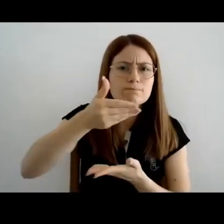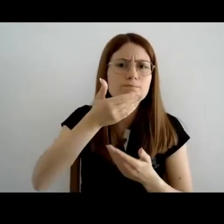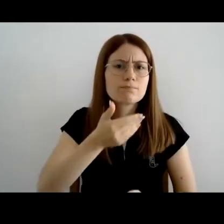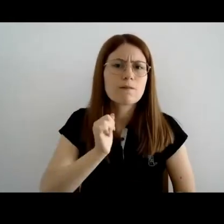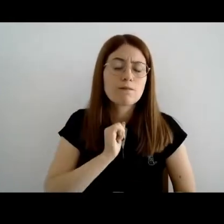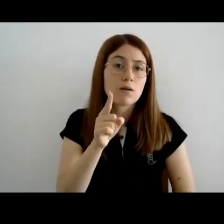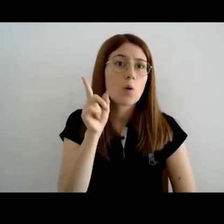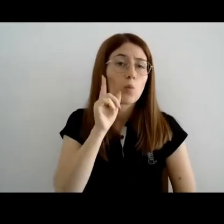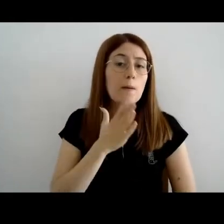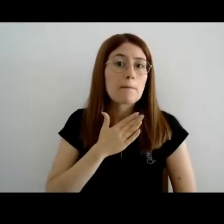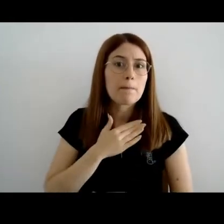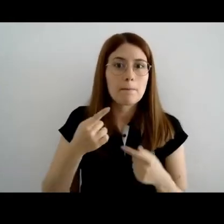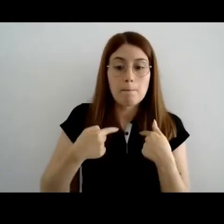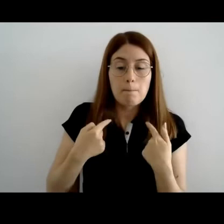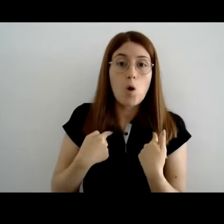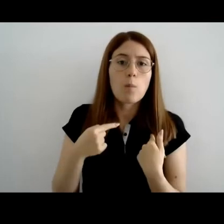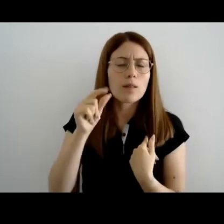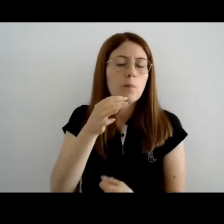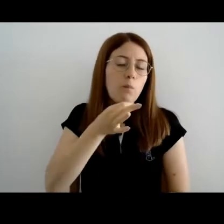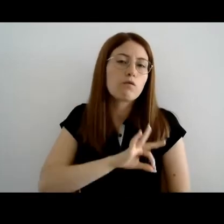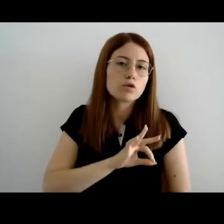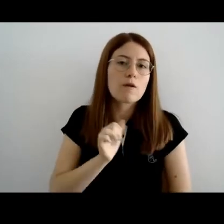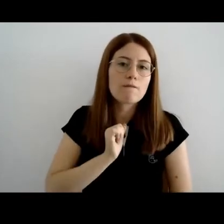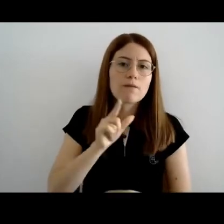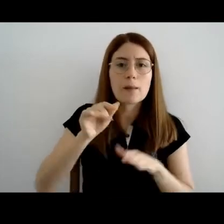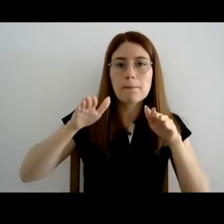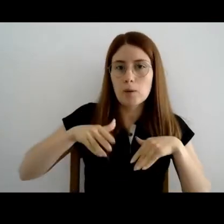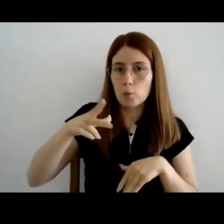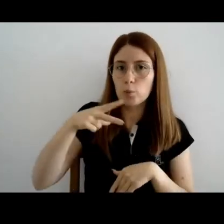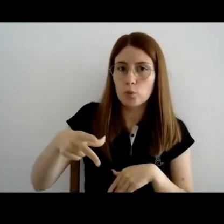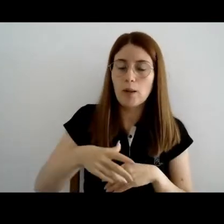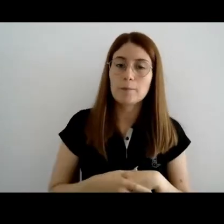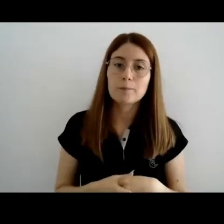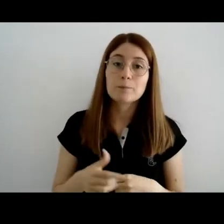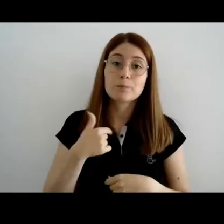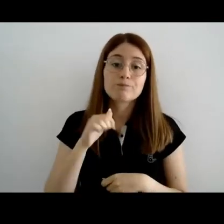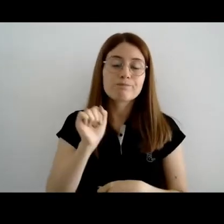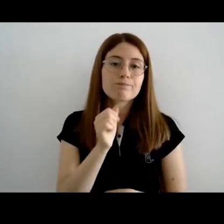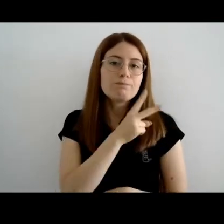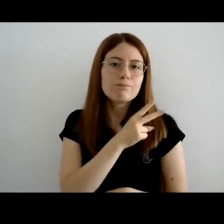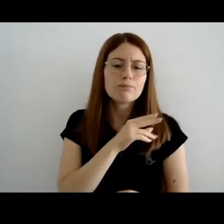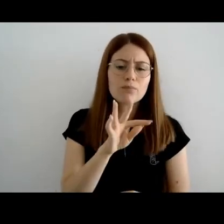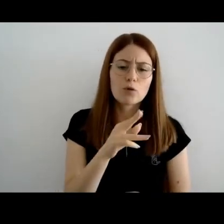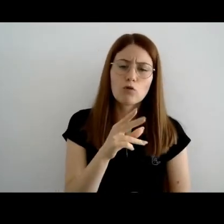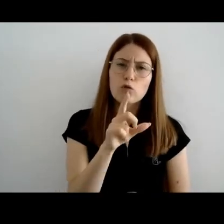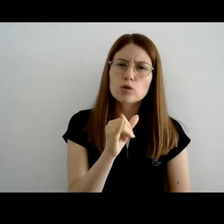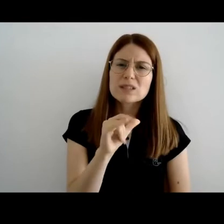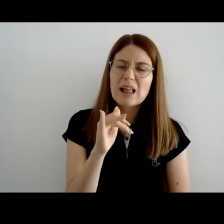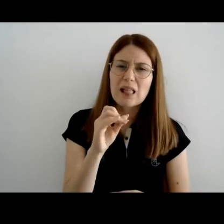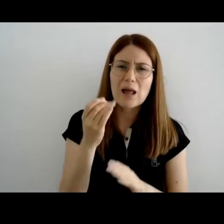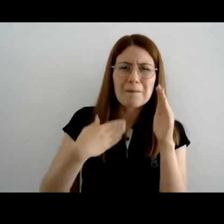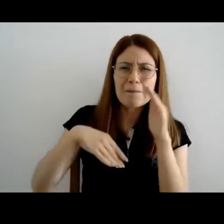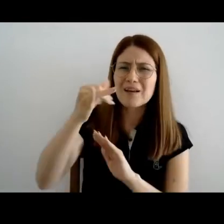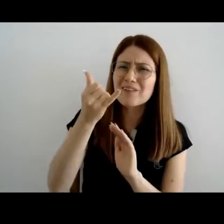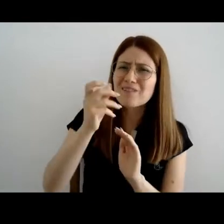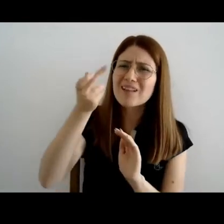termos pessoais e profissionais e também à Marinha Portuguesa. Eu sou oficial fuzileiro com mais de 20 anos de intensa